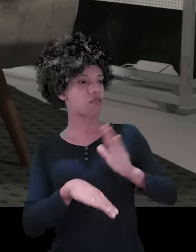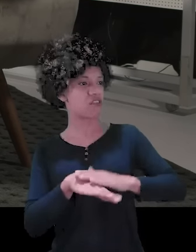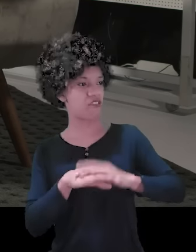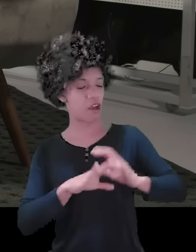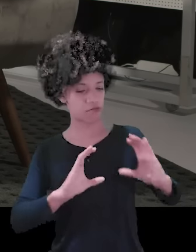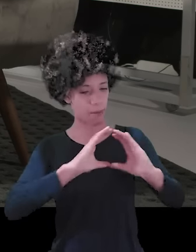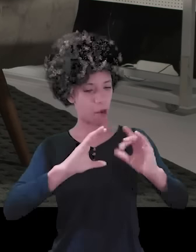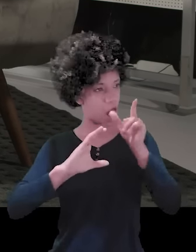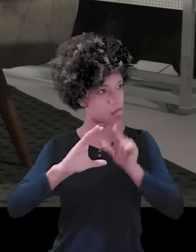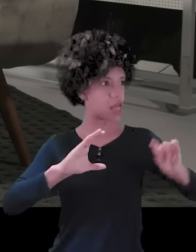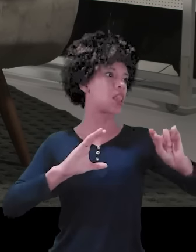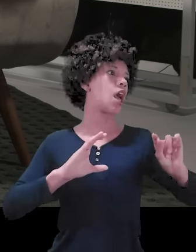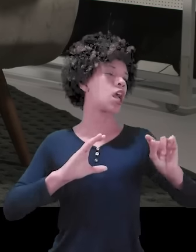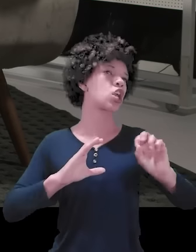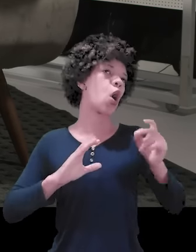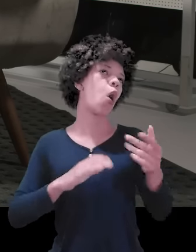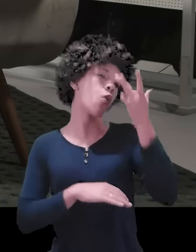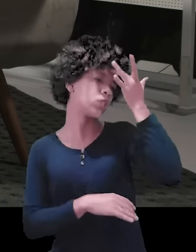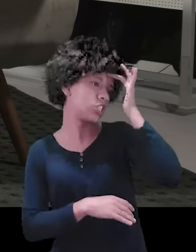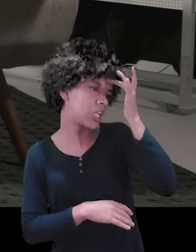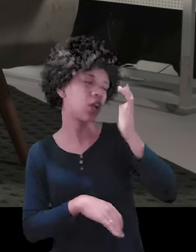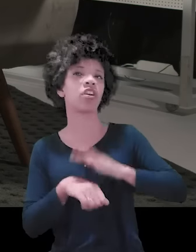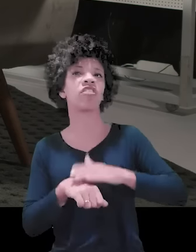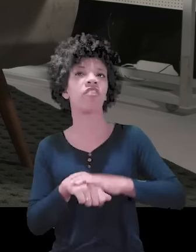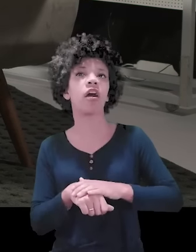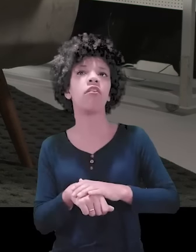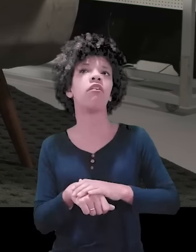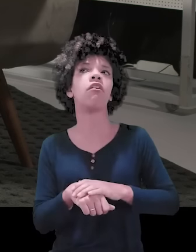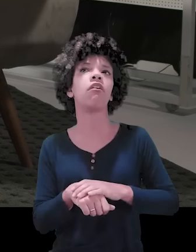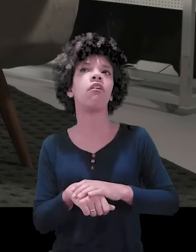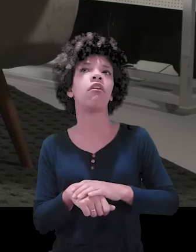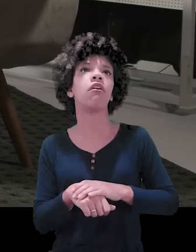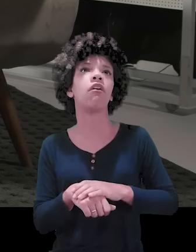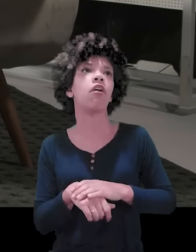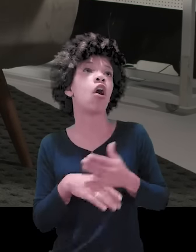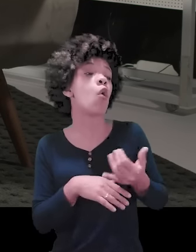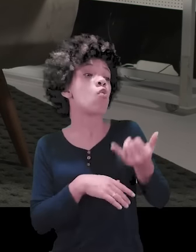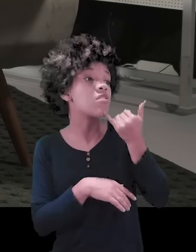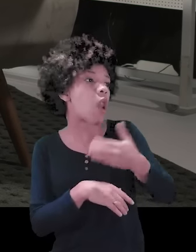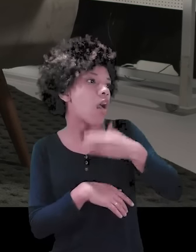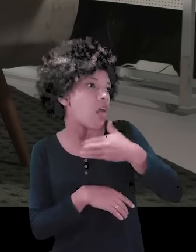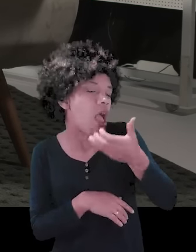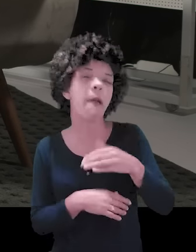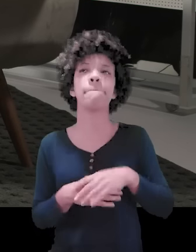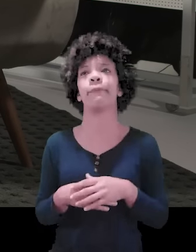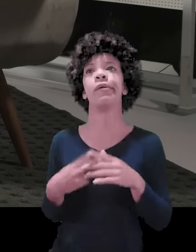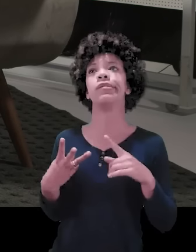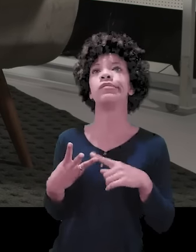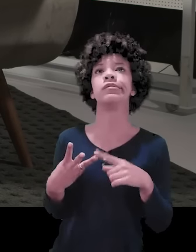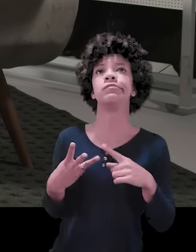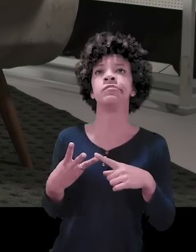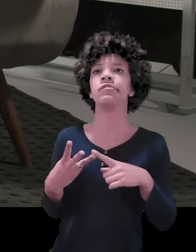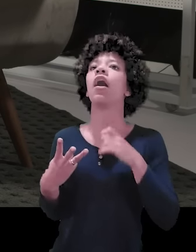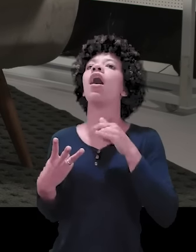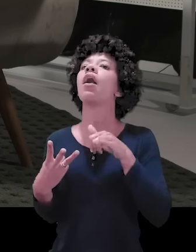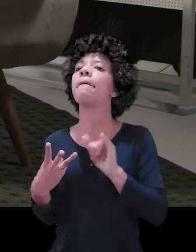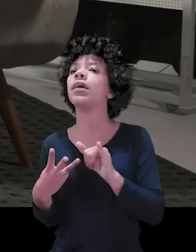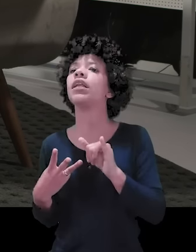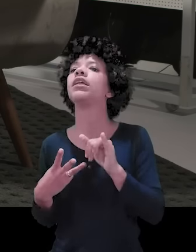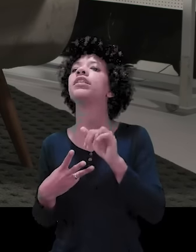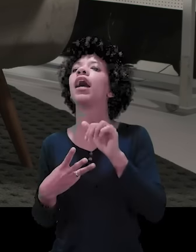Nike indiano indiano que faz o a nova o celular da Apple o a Emily falou